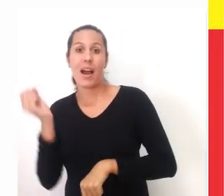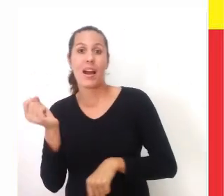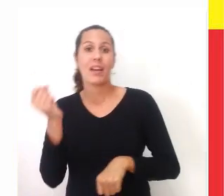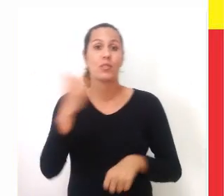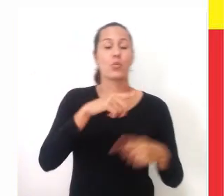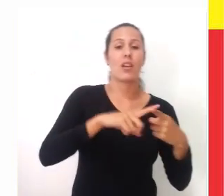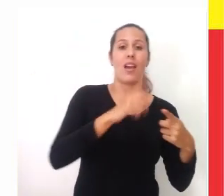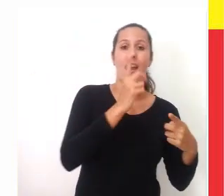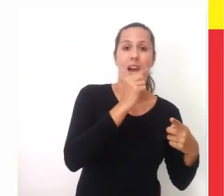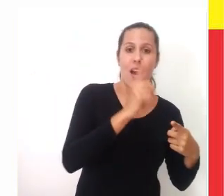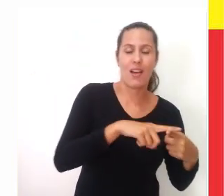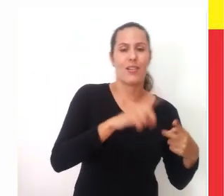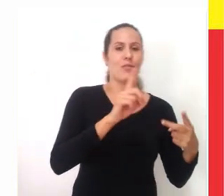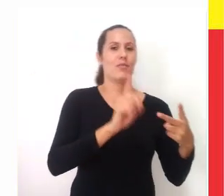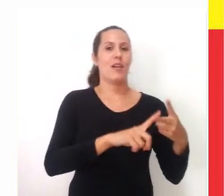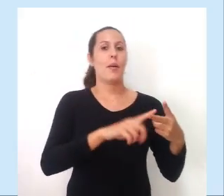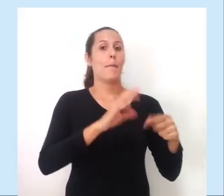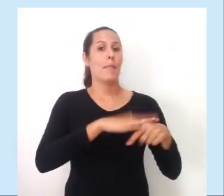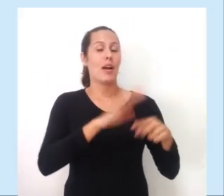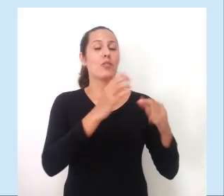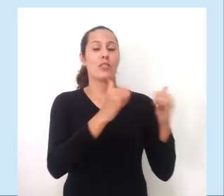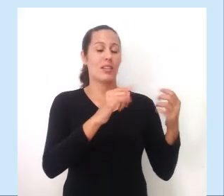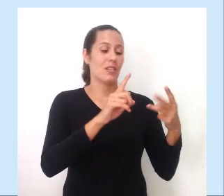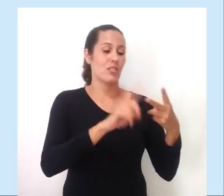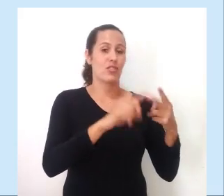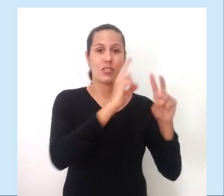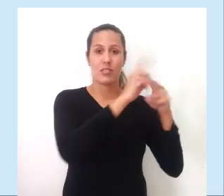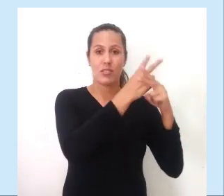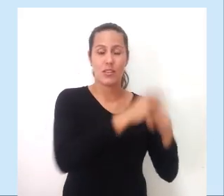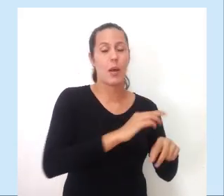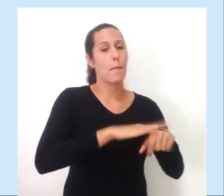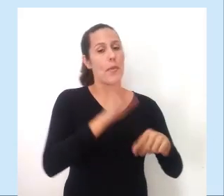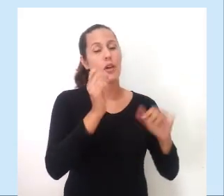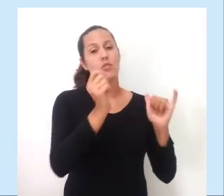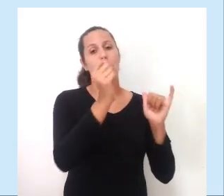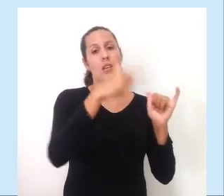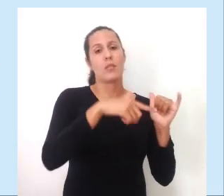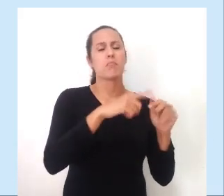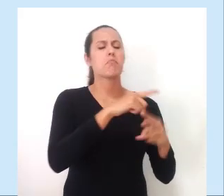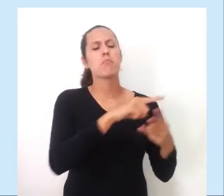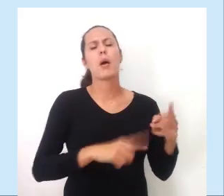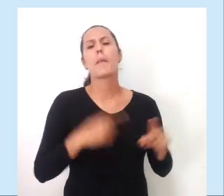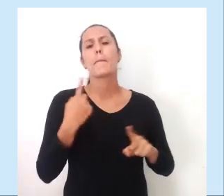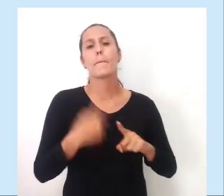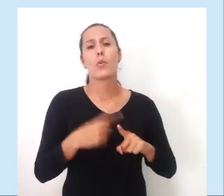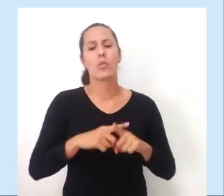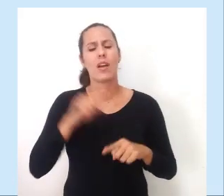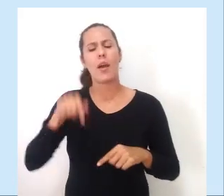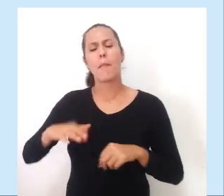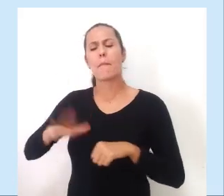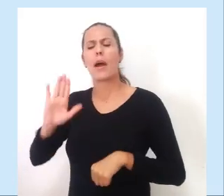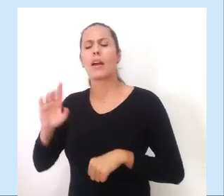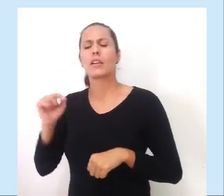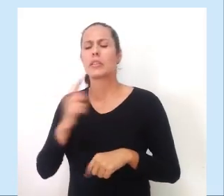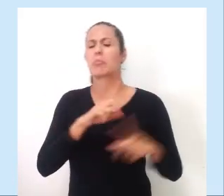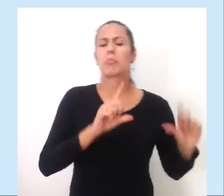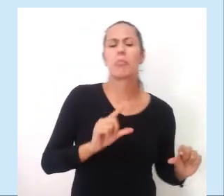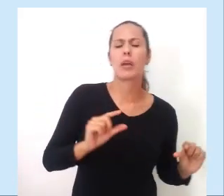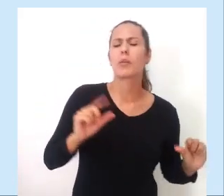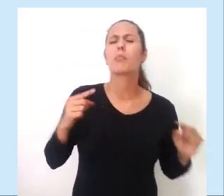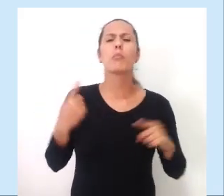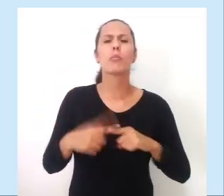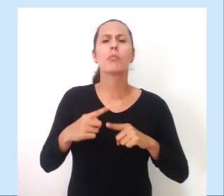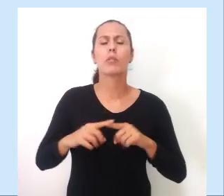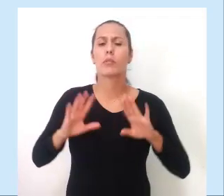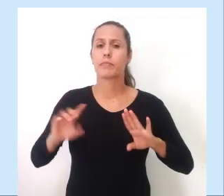poluição. Bem mais que a hidro, bem mais que a eólica, bem mais que a solar. Por